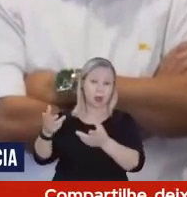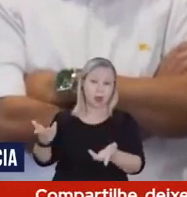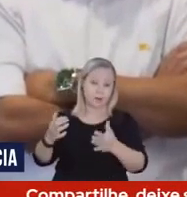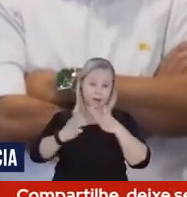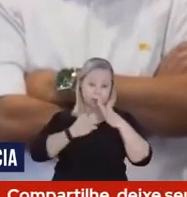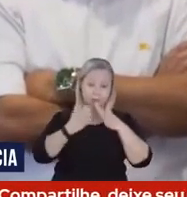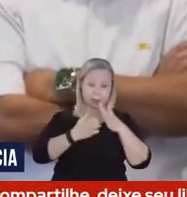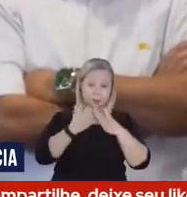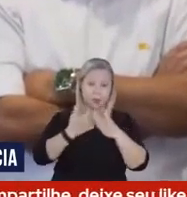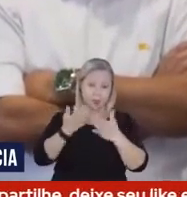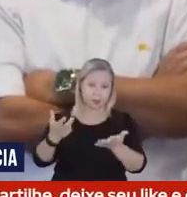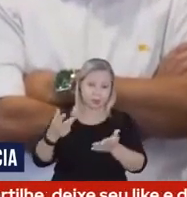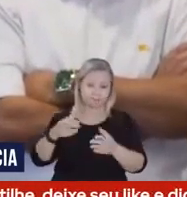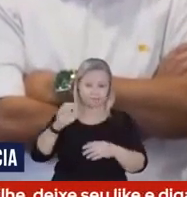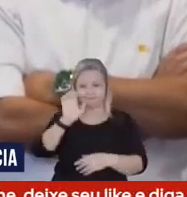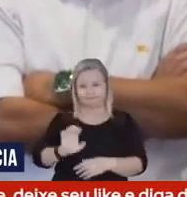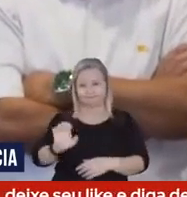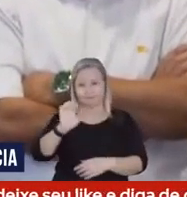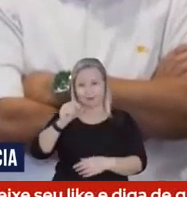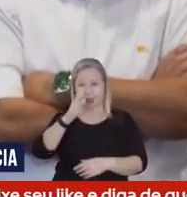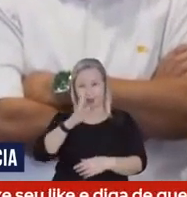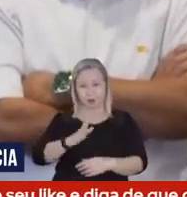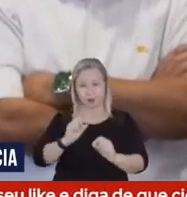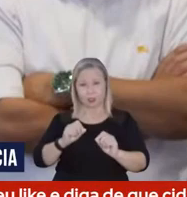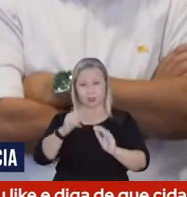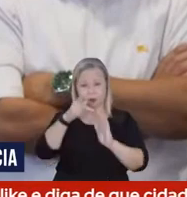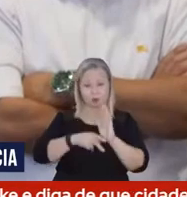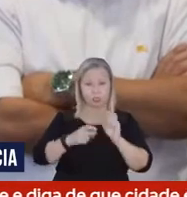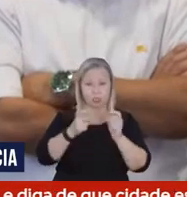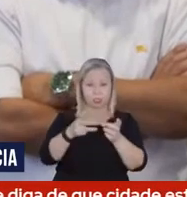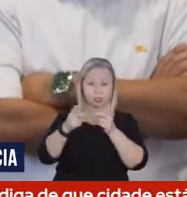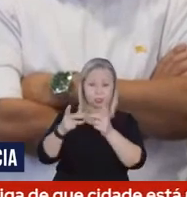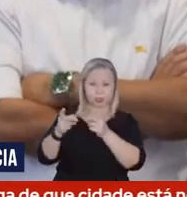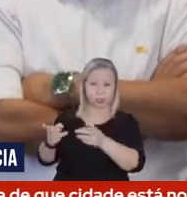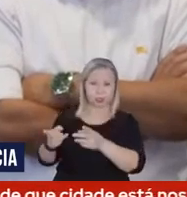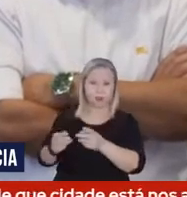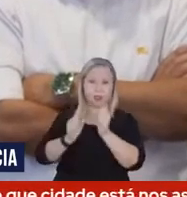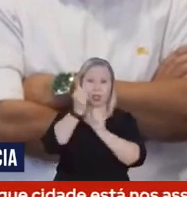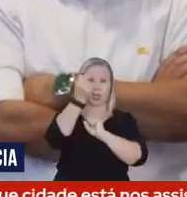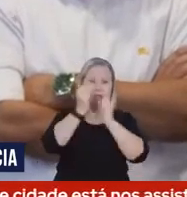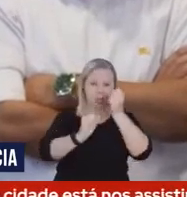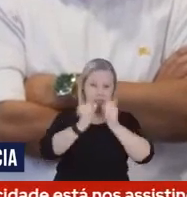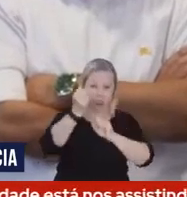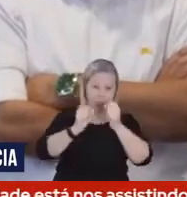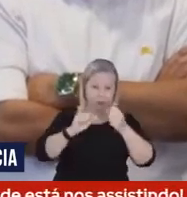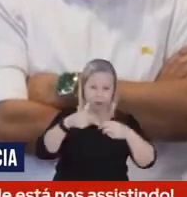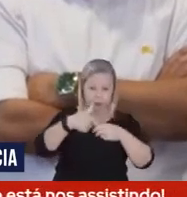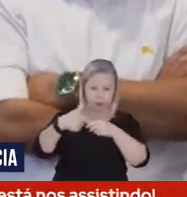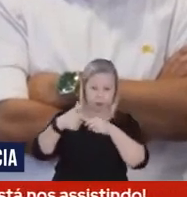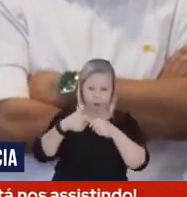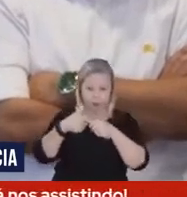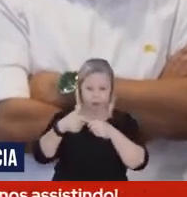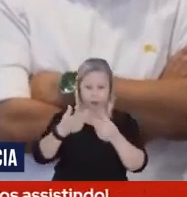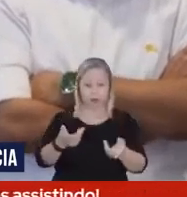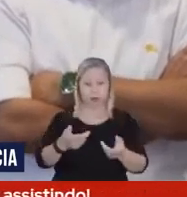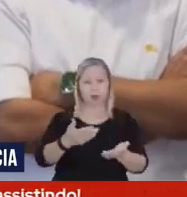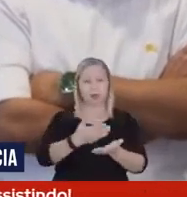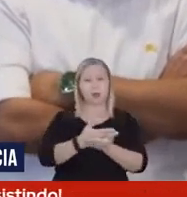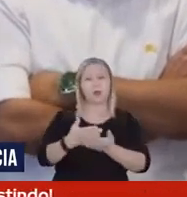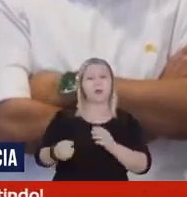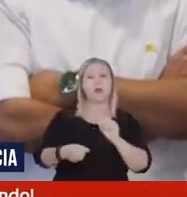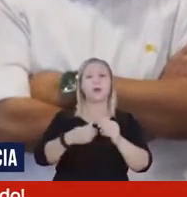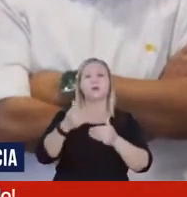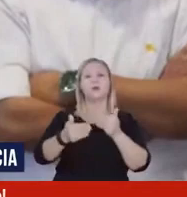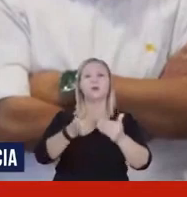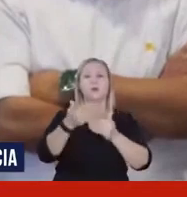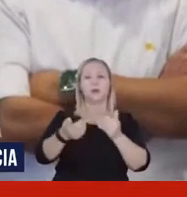projeto de venda das refinarias se inicia com o processo de adaptação,